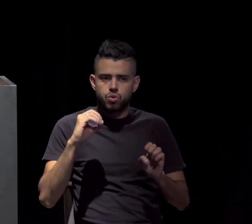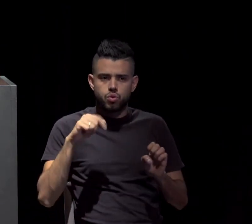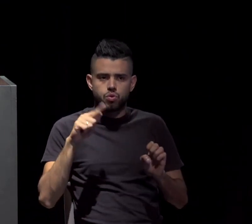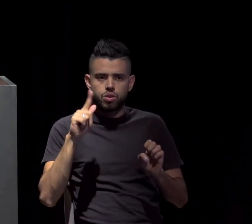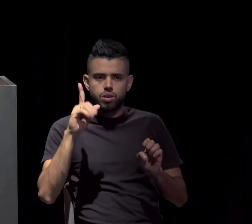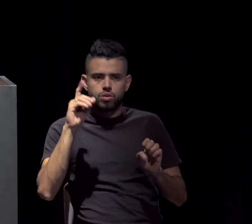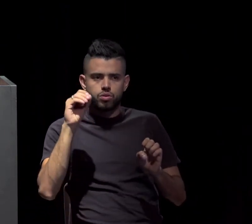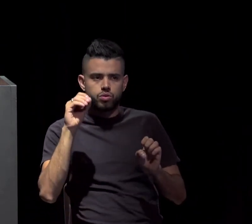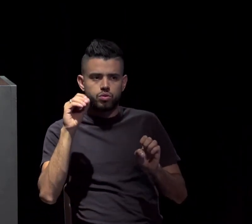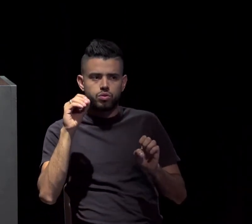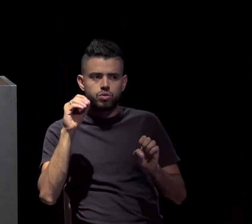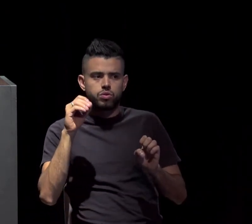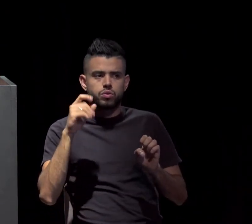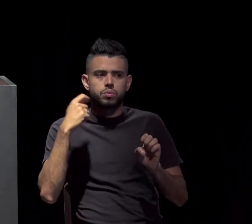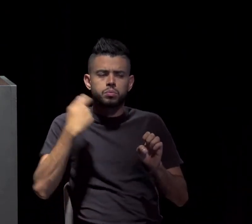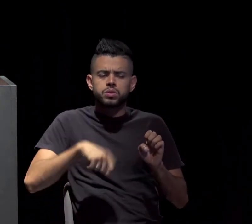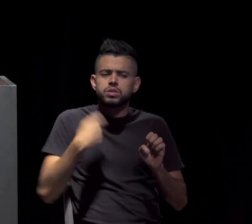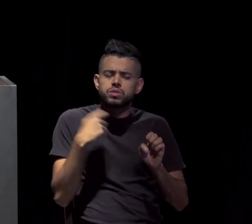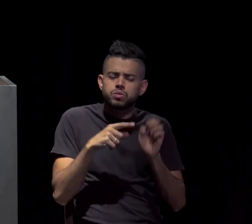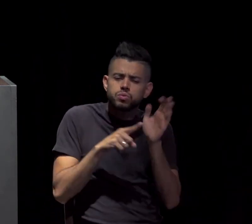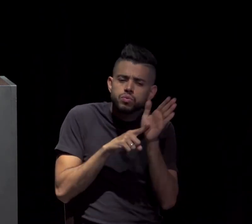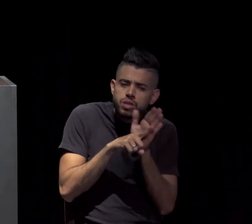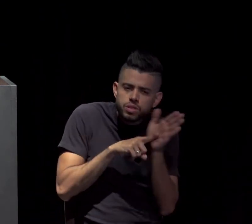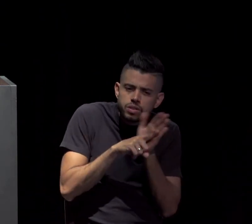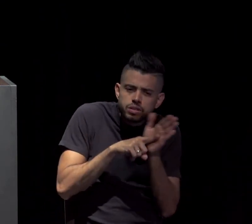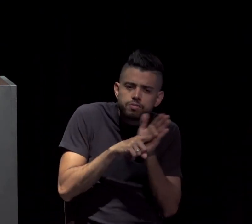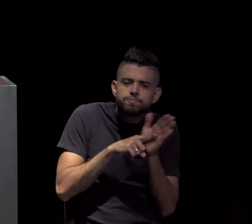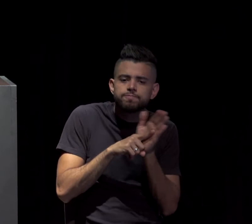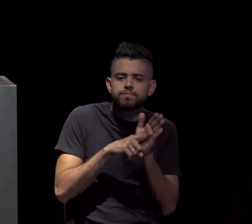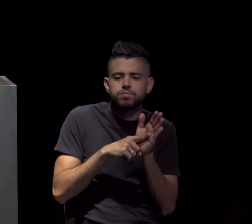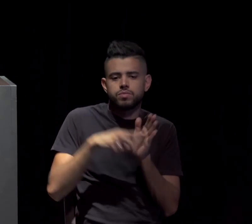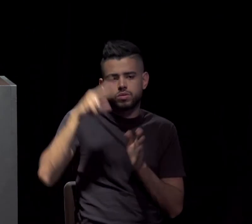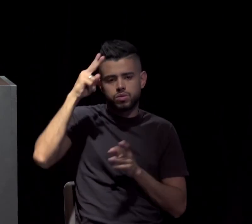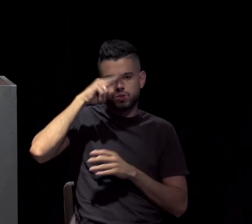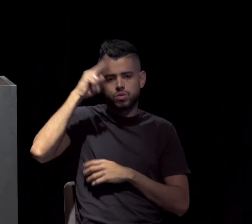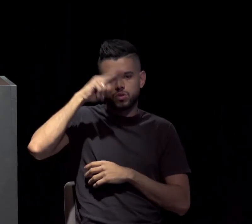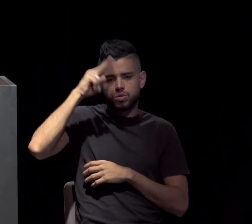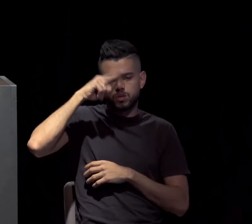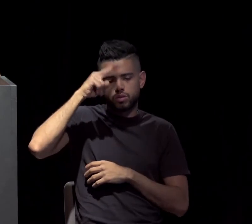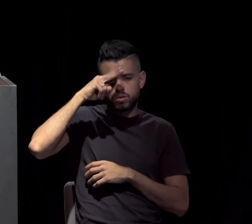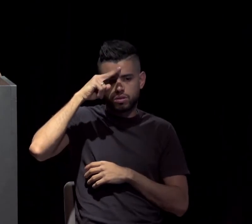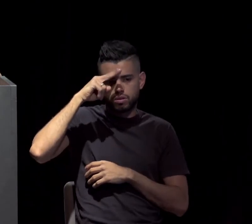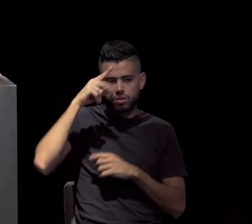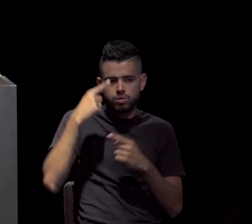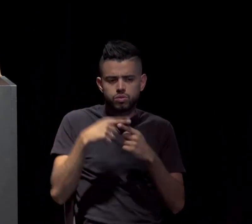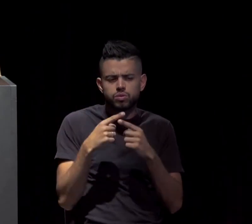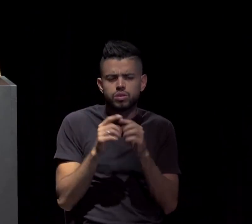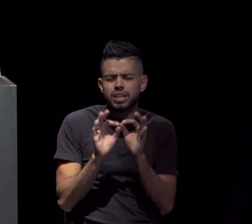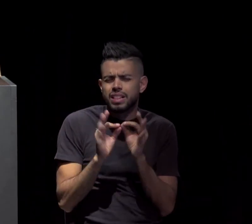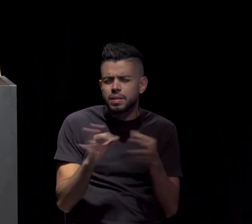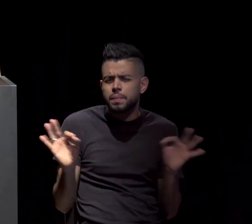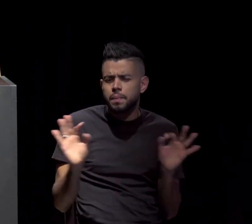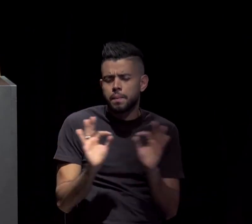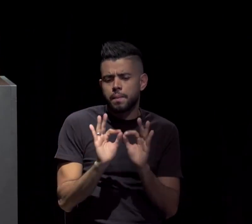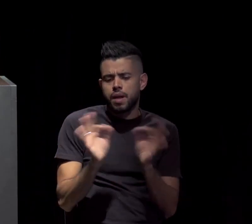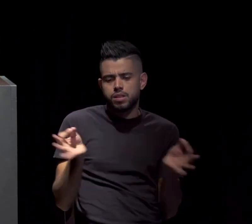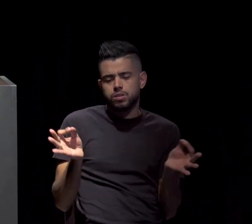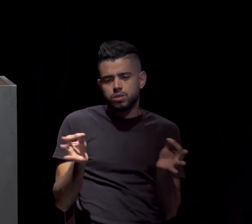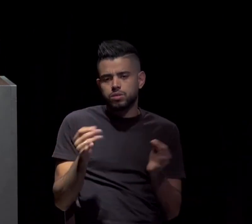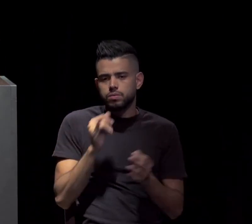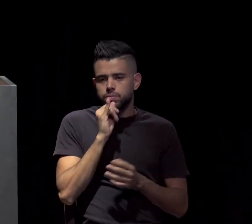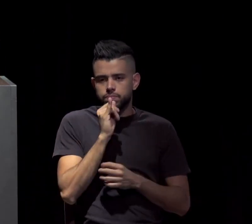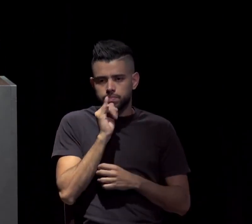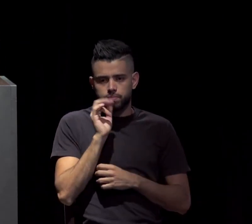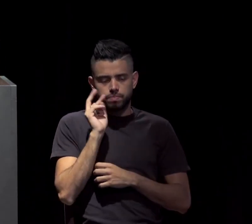uma forte investigação no domínio da historiografia. Isso por um detalhe básico, né? Quando você vê um